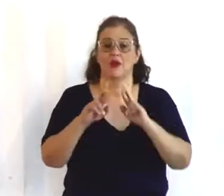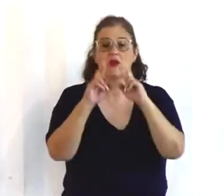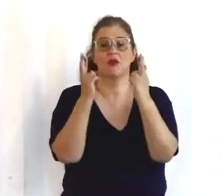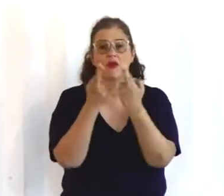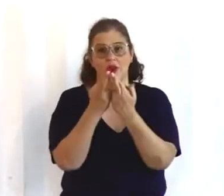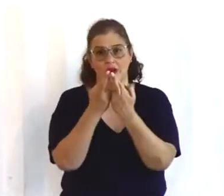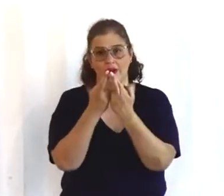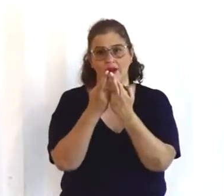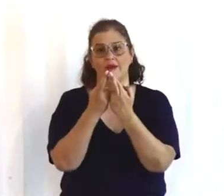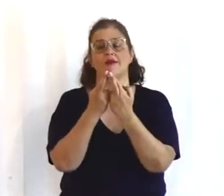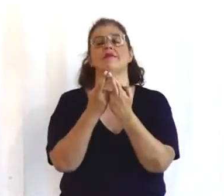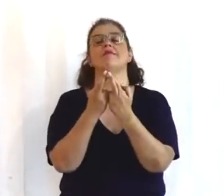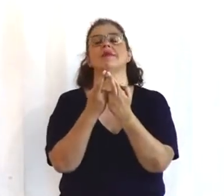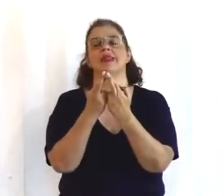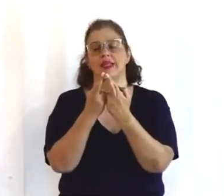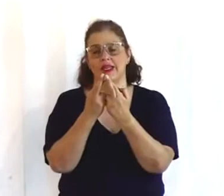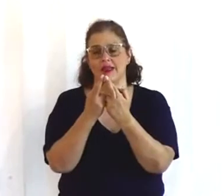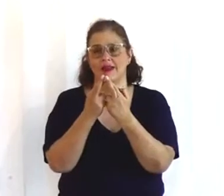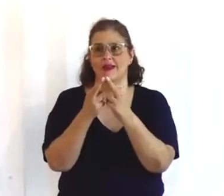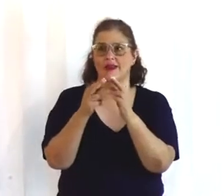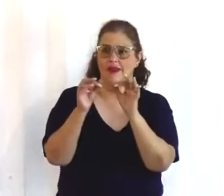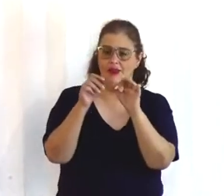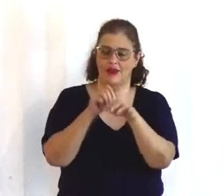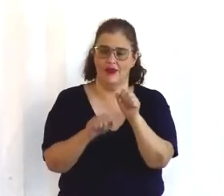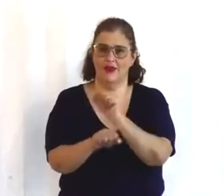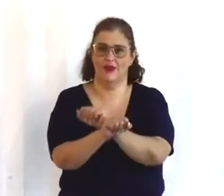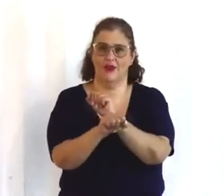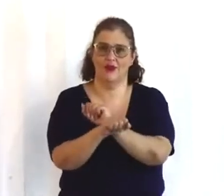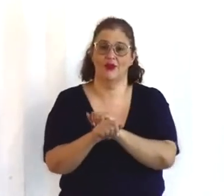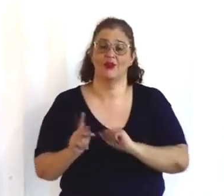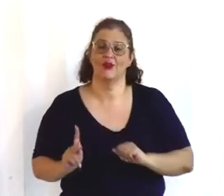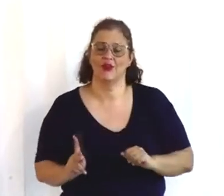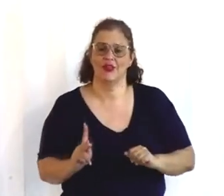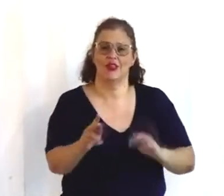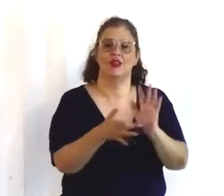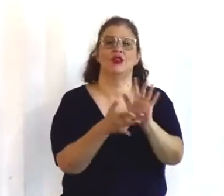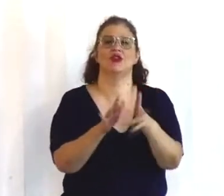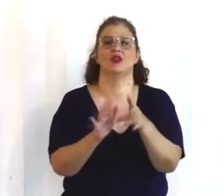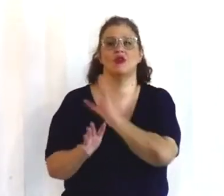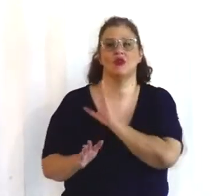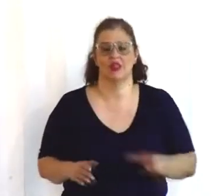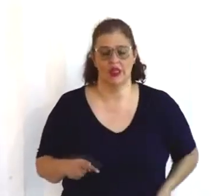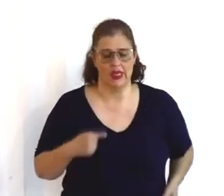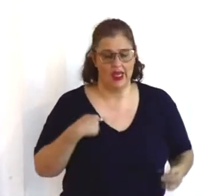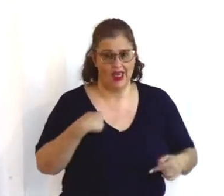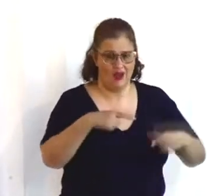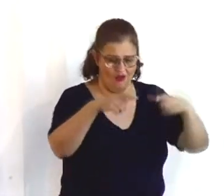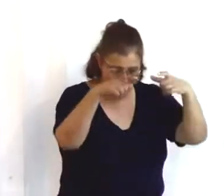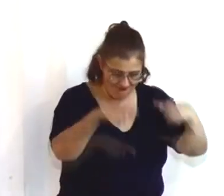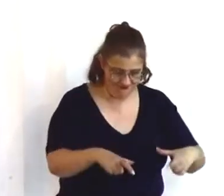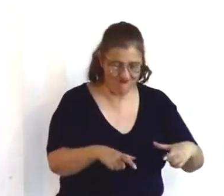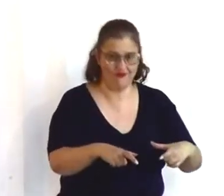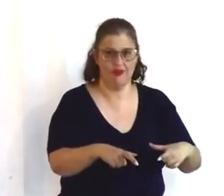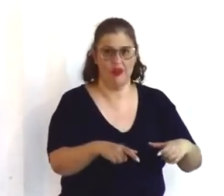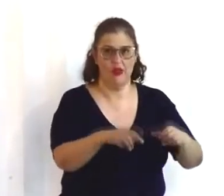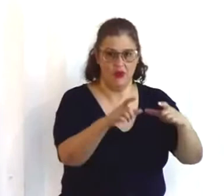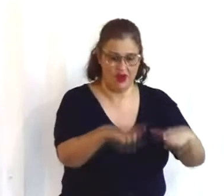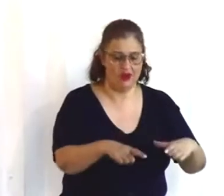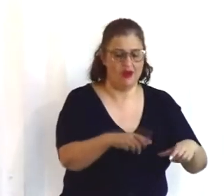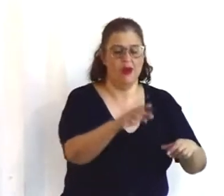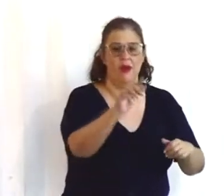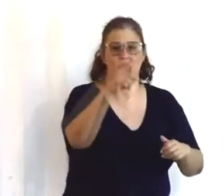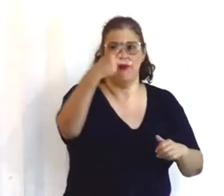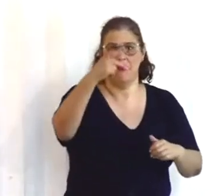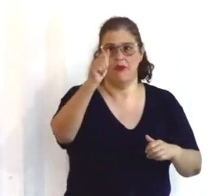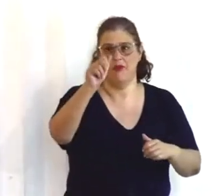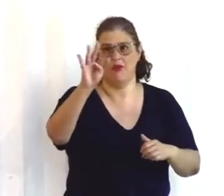em Jesus, achei-me na ilha chamada Pátimos por causa da palavra de Deus e do